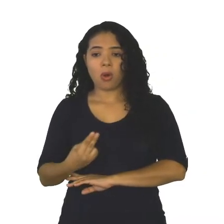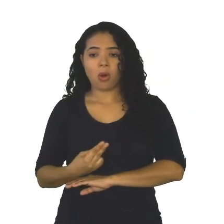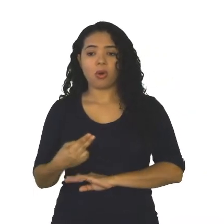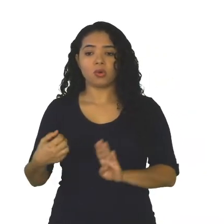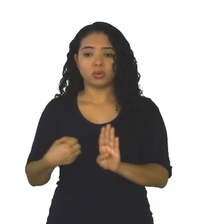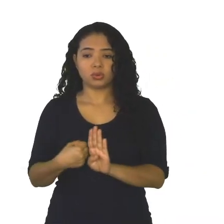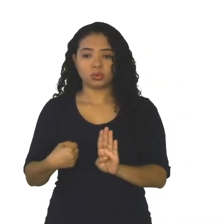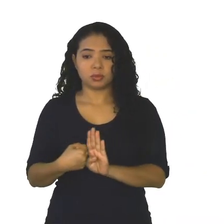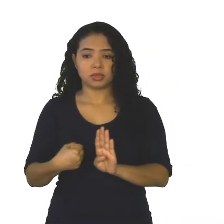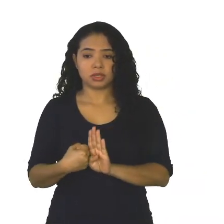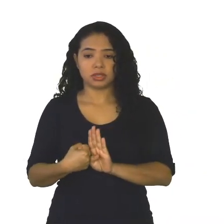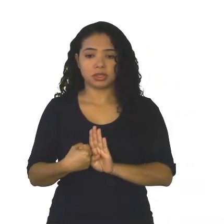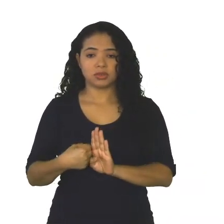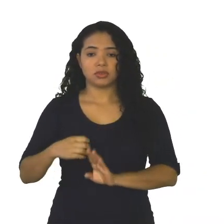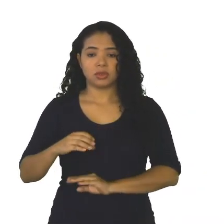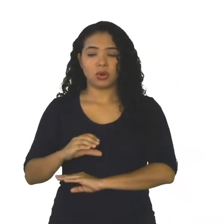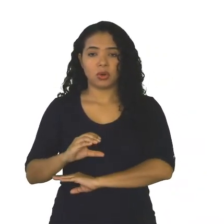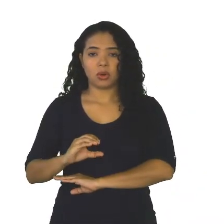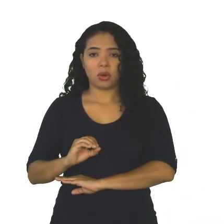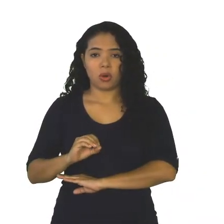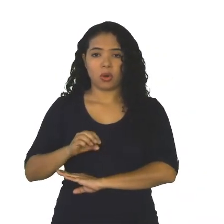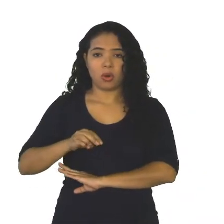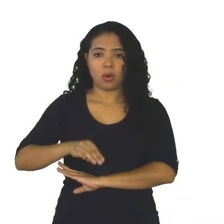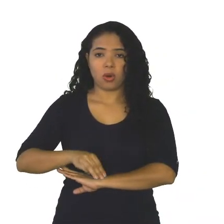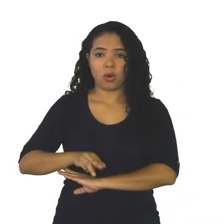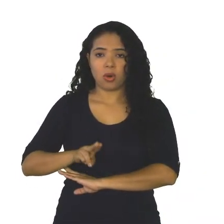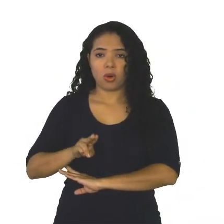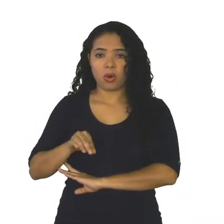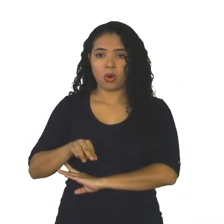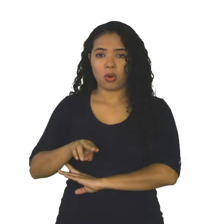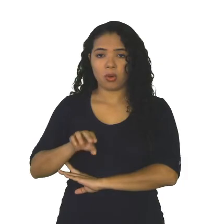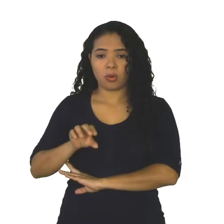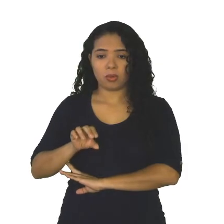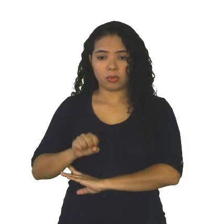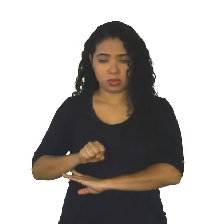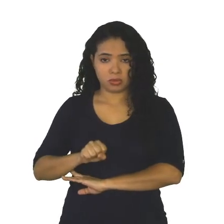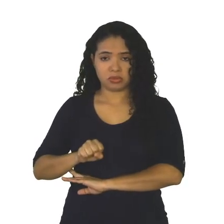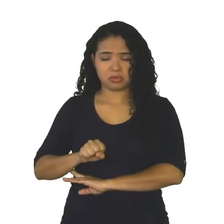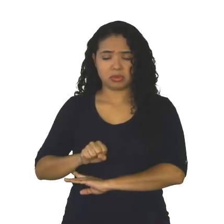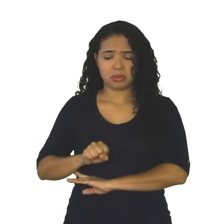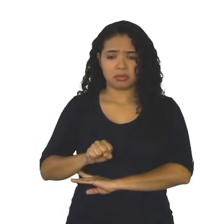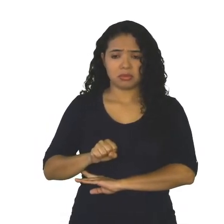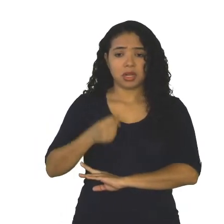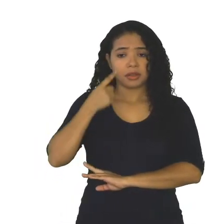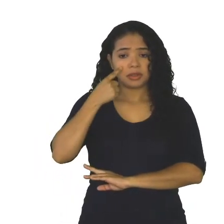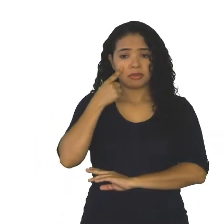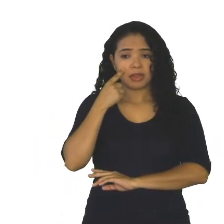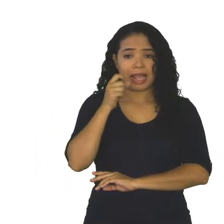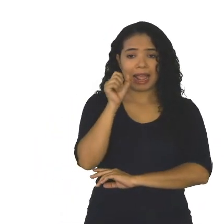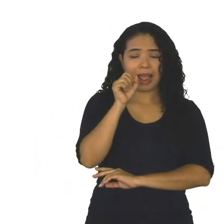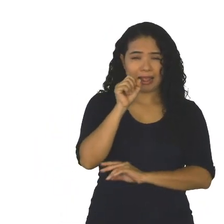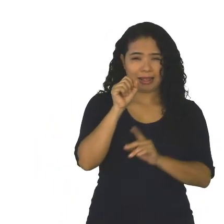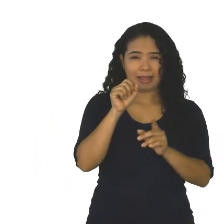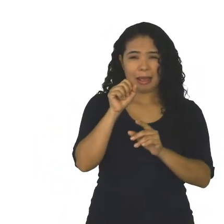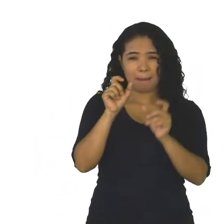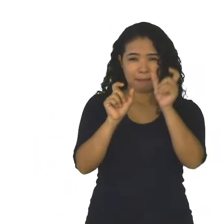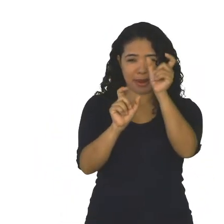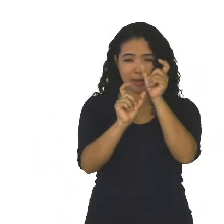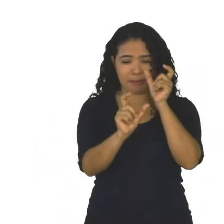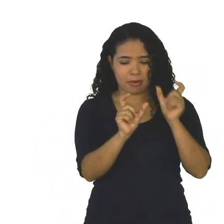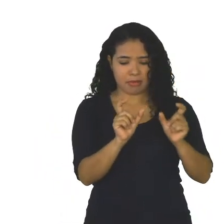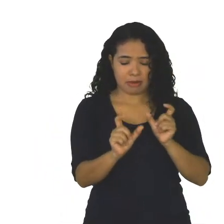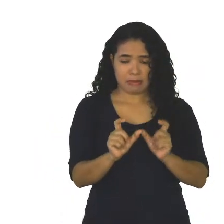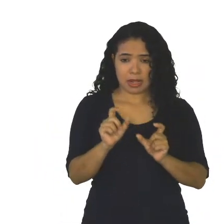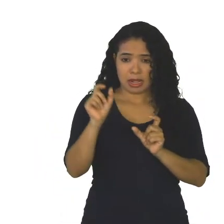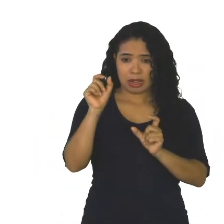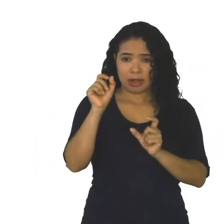comum. Vocês vão observar aí as palavrinhas destacadas e ver se elas são substantivos